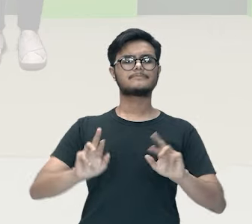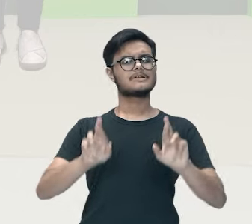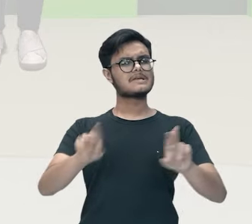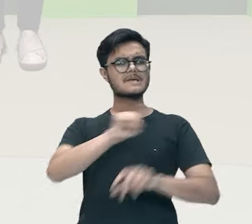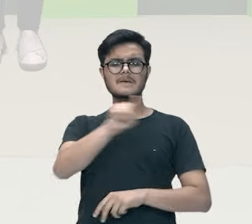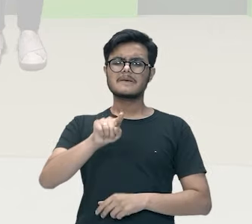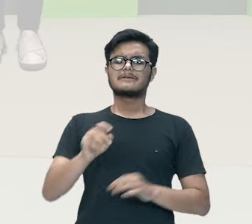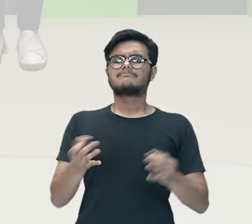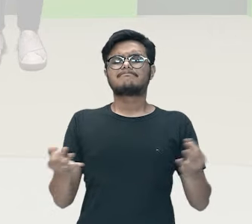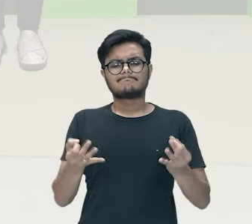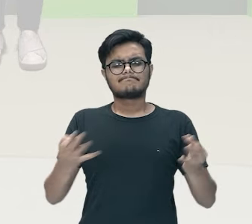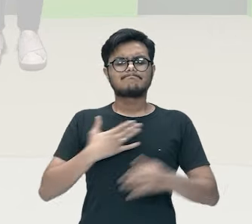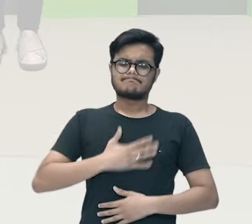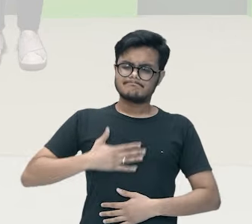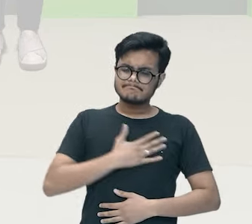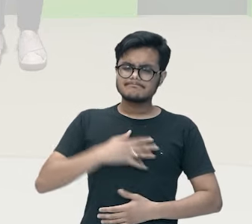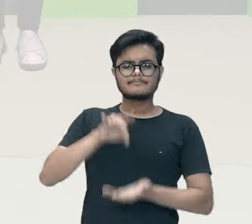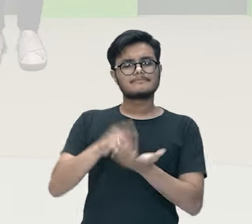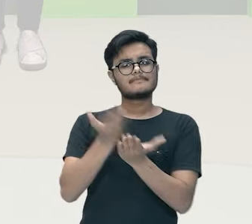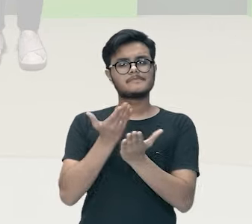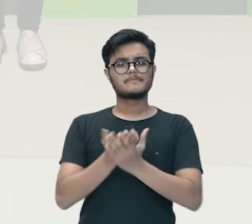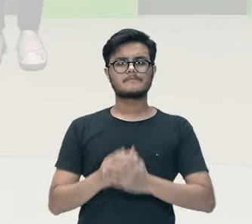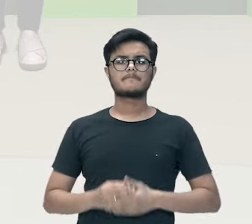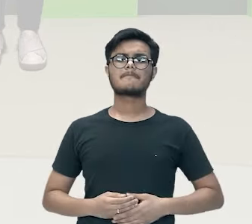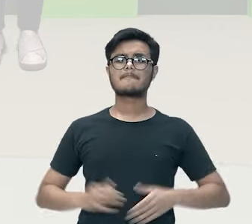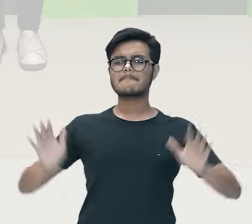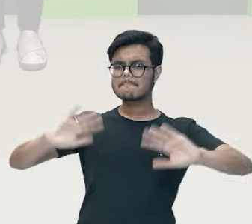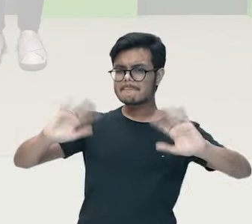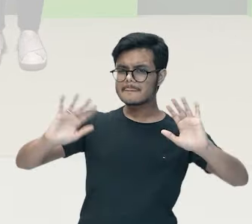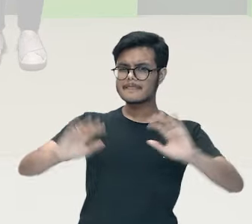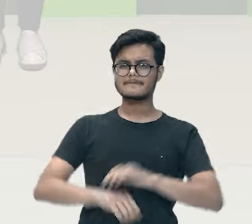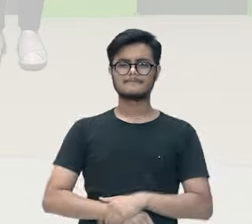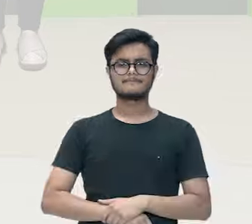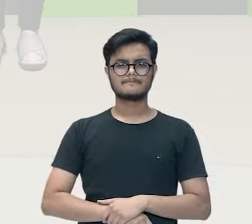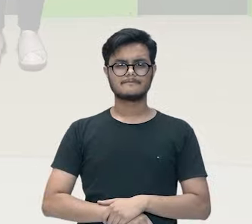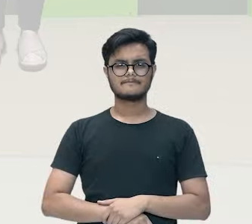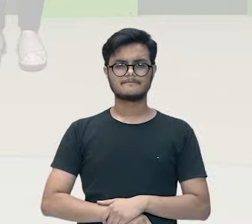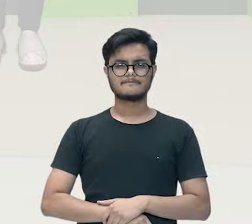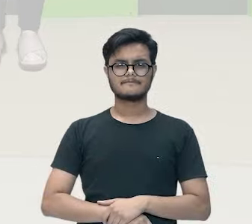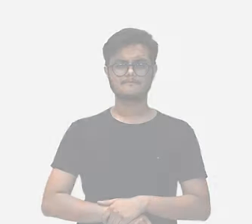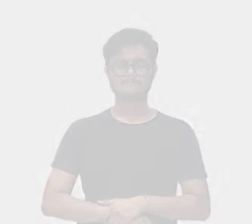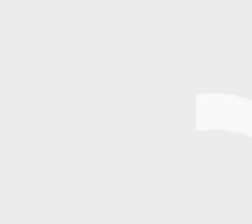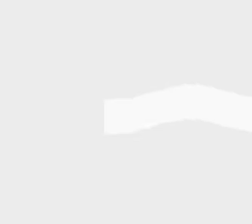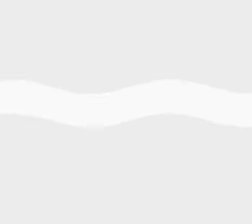que vocês tenham gostado da aula e até uma próxima oportunidade. Tchau, tchau!